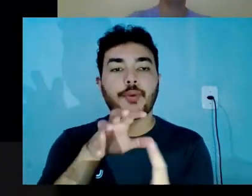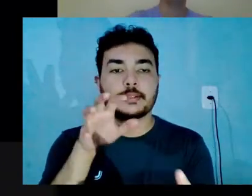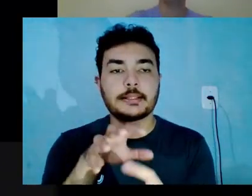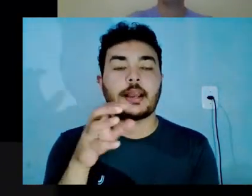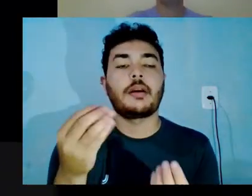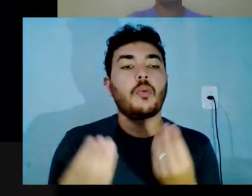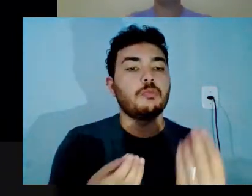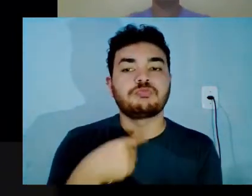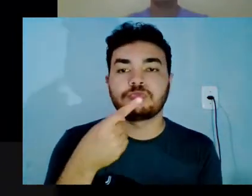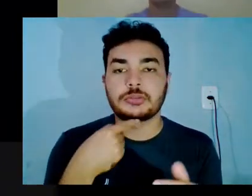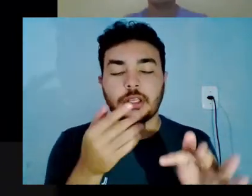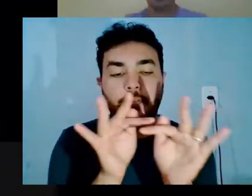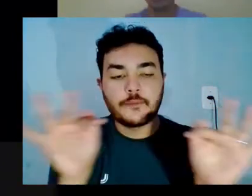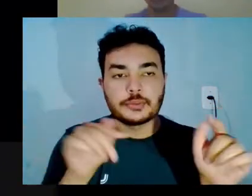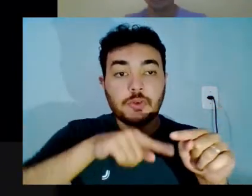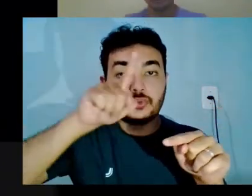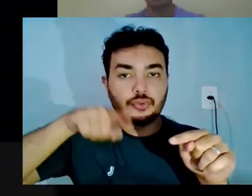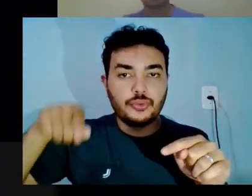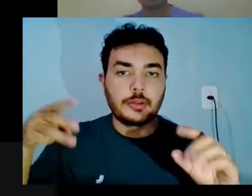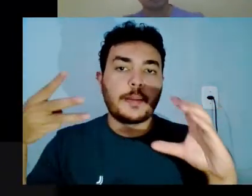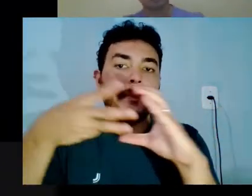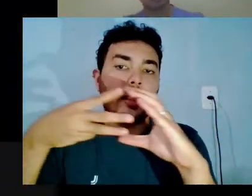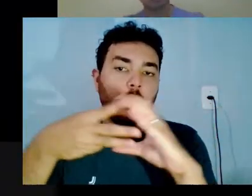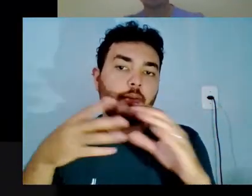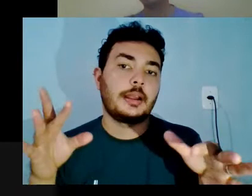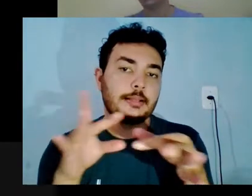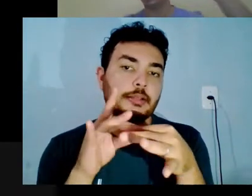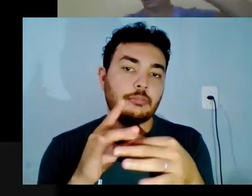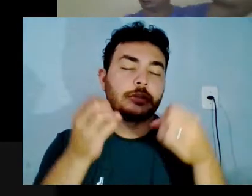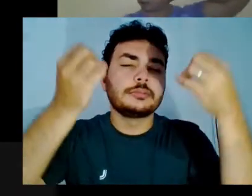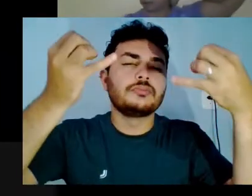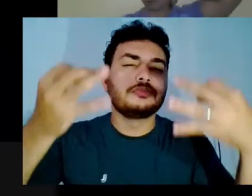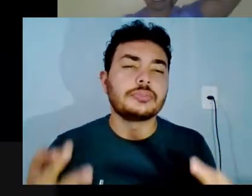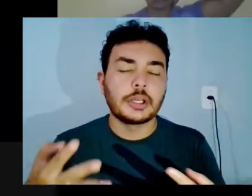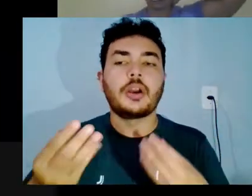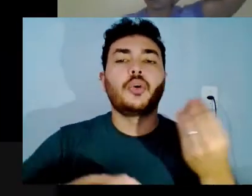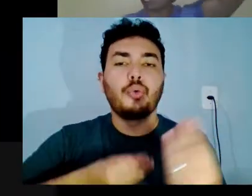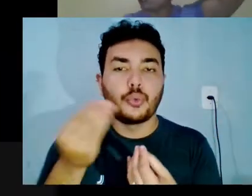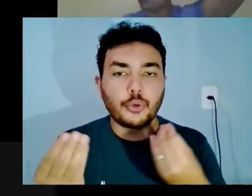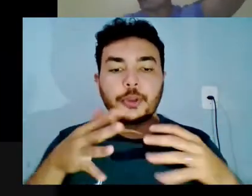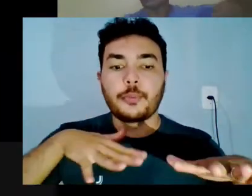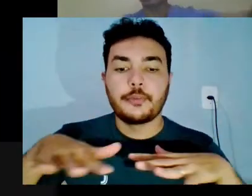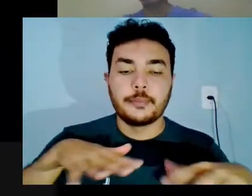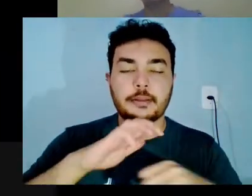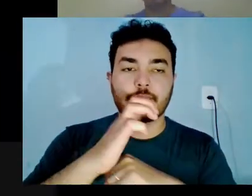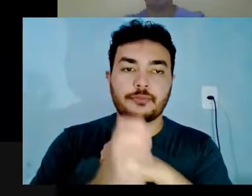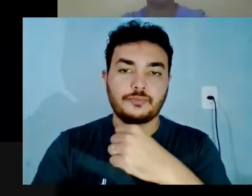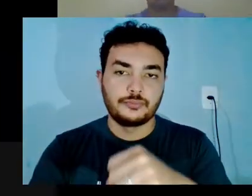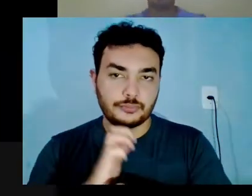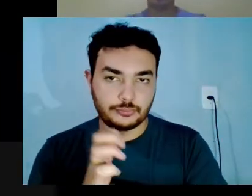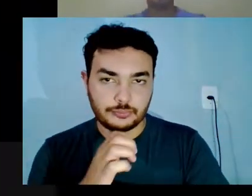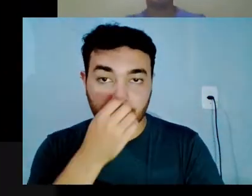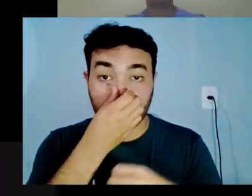função de onda, né, para a molécula, para essa ligação química, que descrevesse o comportamento desses elétrons, né, formando essa ligação química. Então, esse efeito